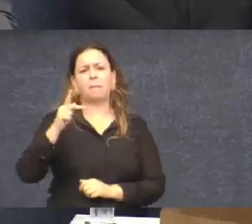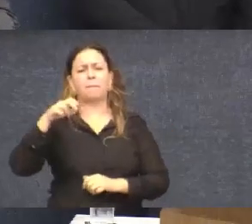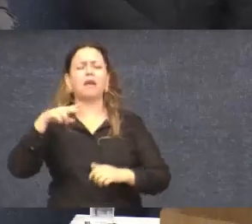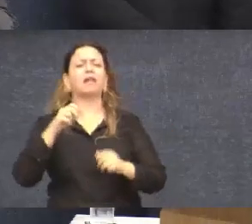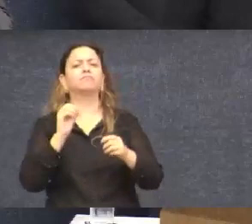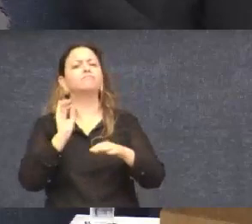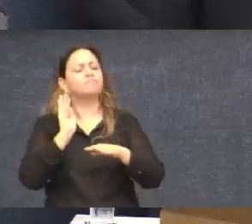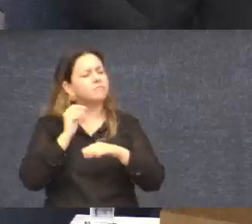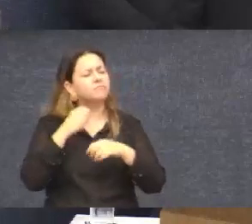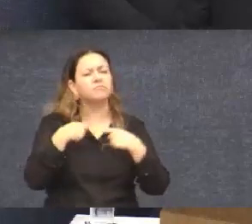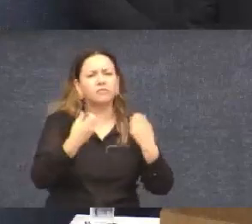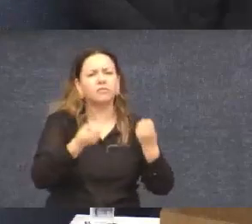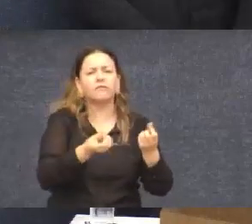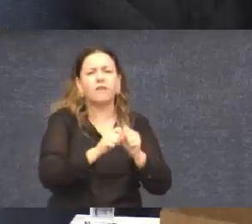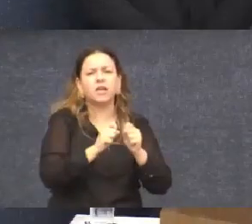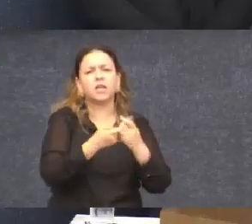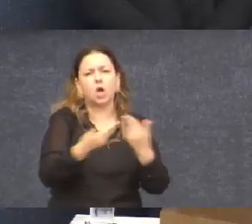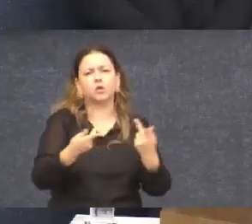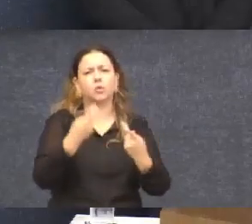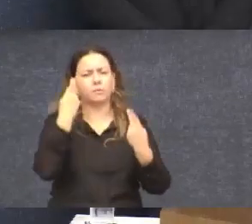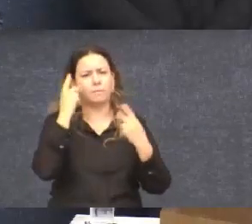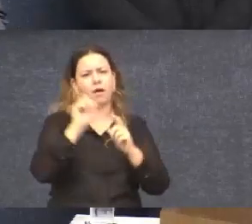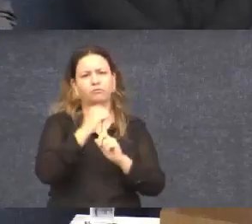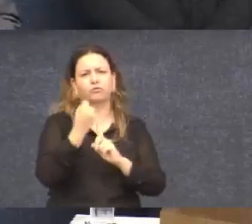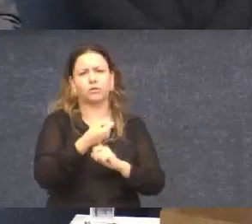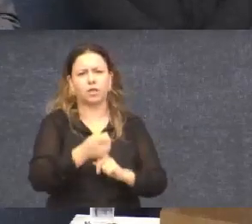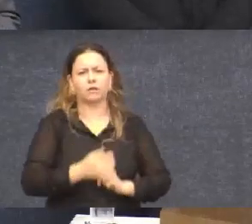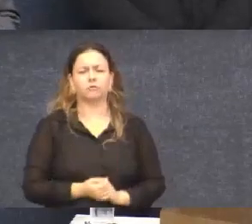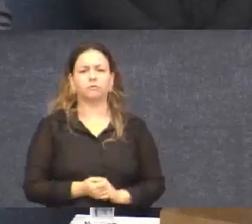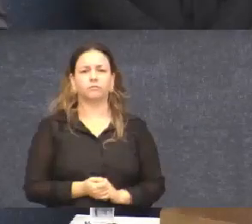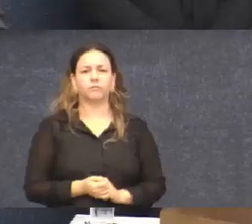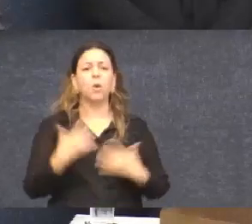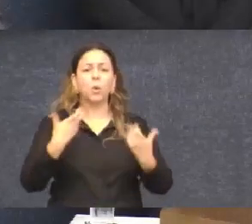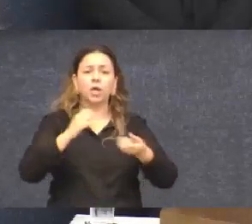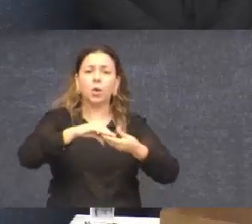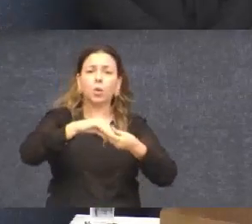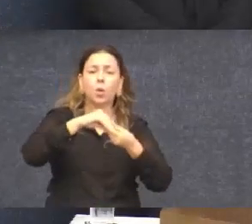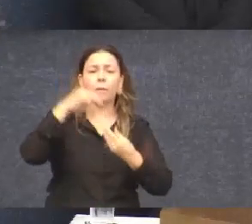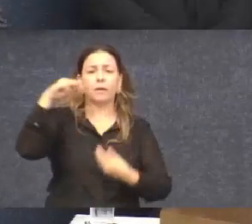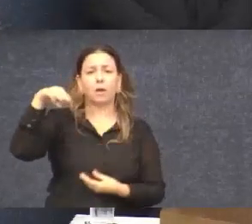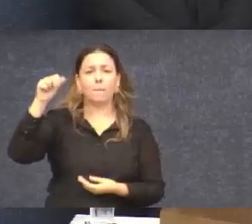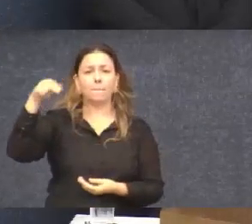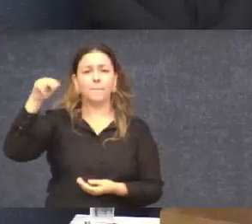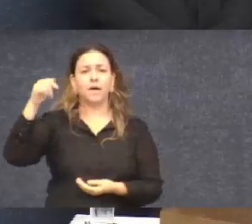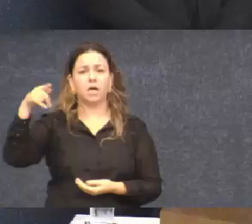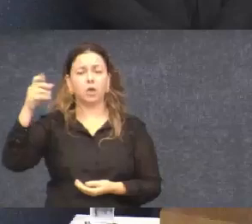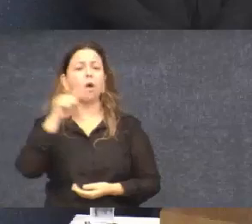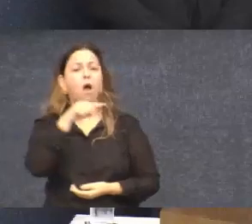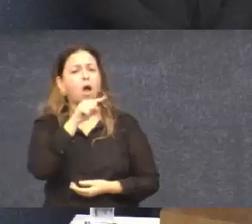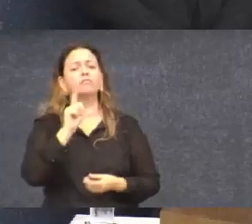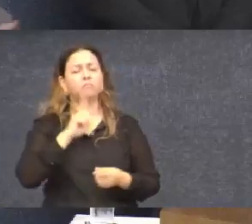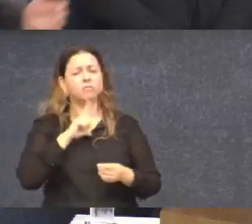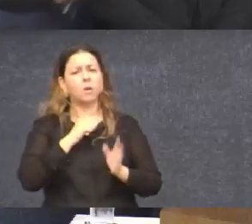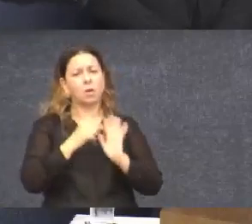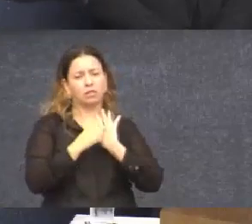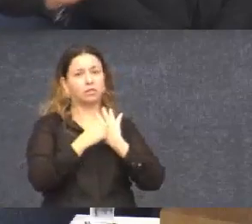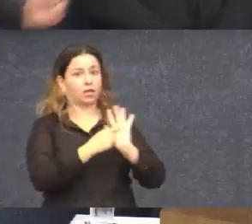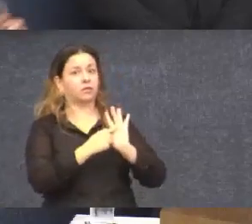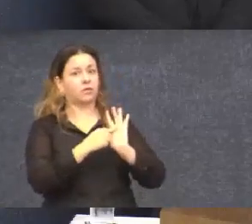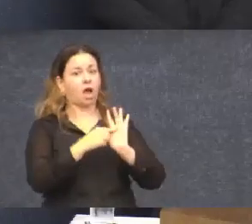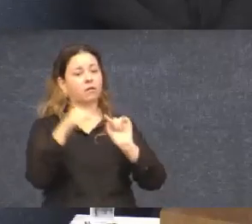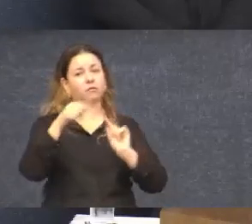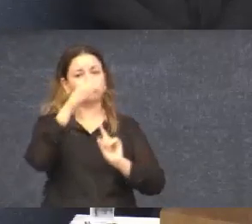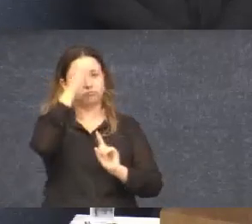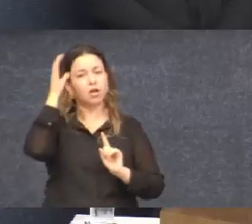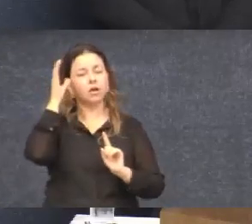amar. Quero cumprimentar nosso grande amigo, vereador Maninho Félix, que tem sido um grande destaque nessa casa. Meu